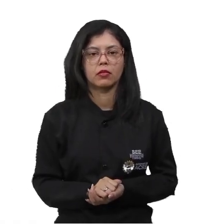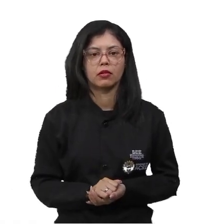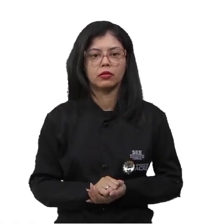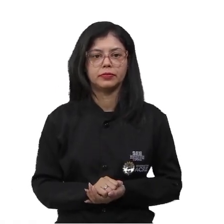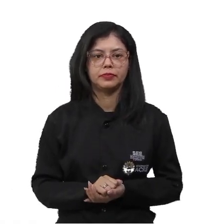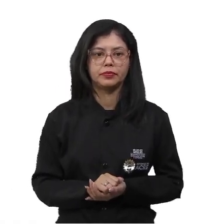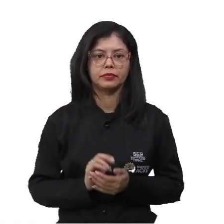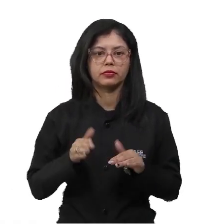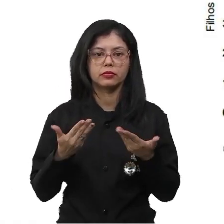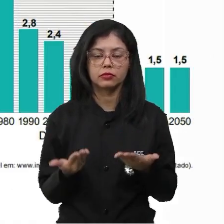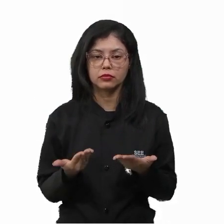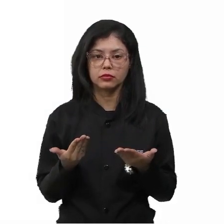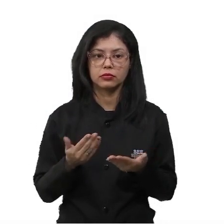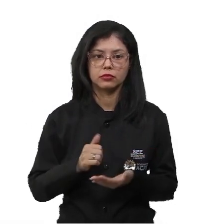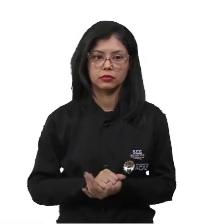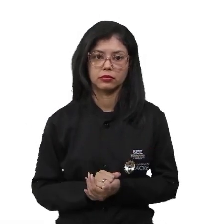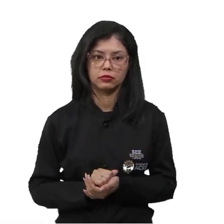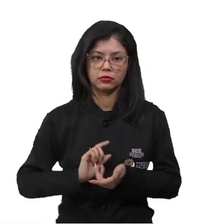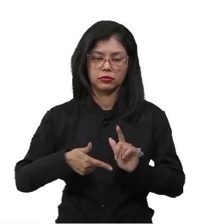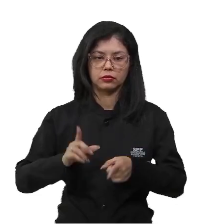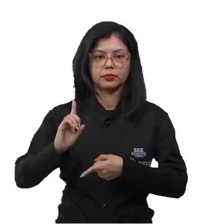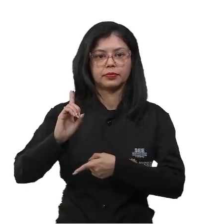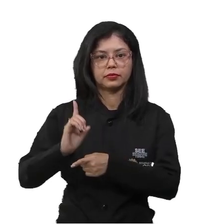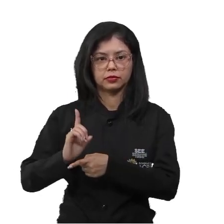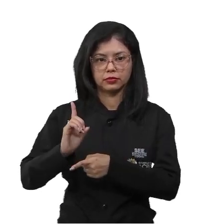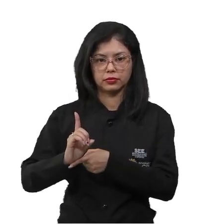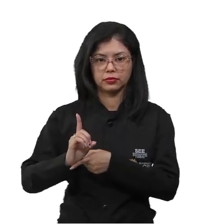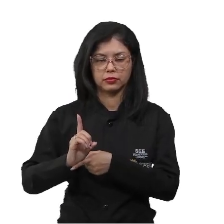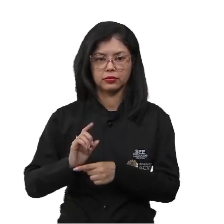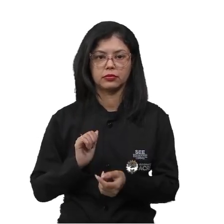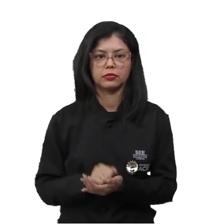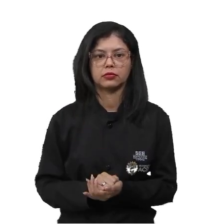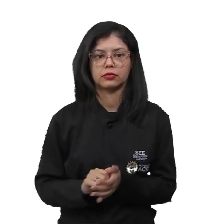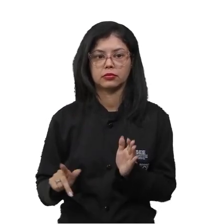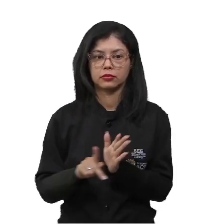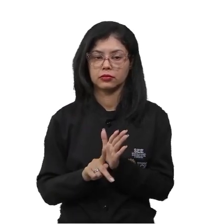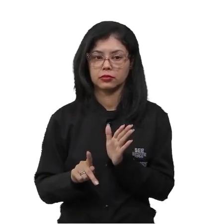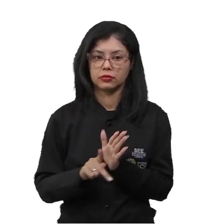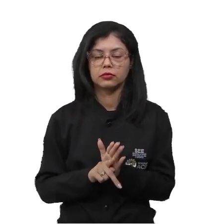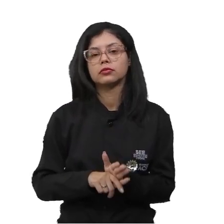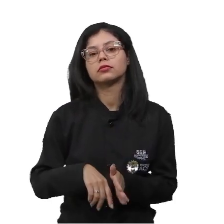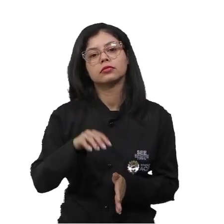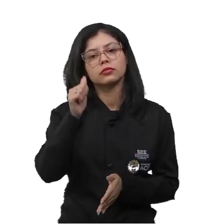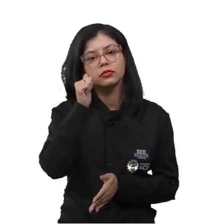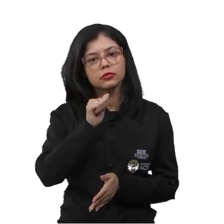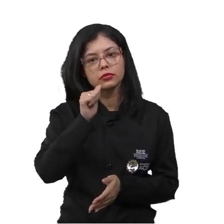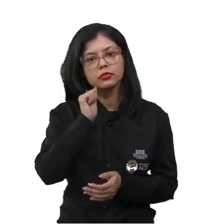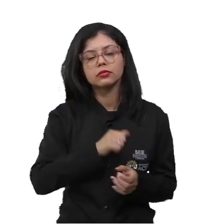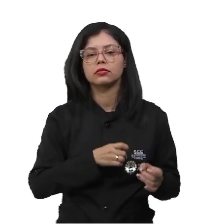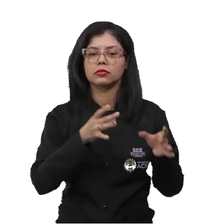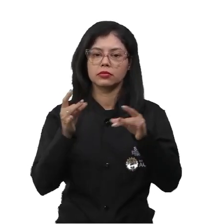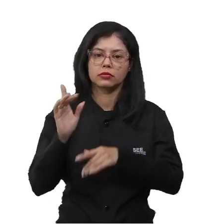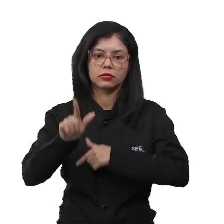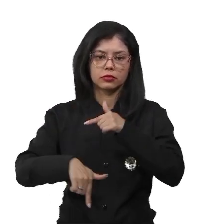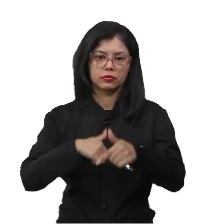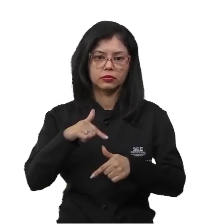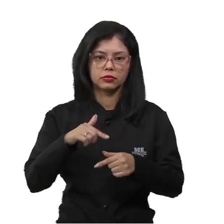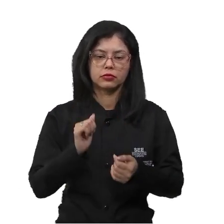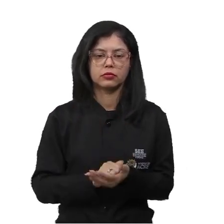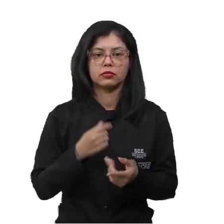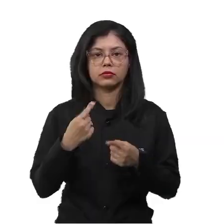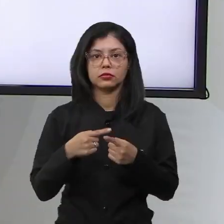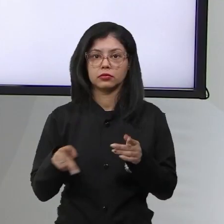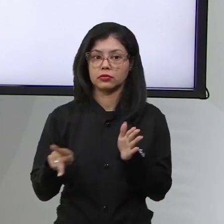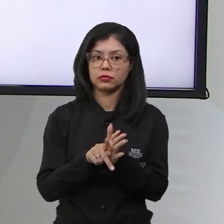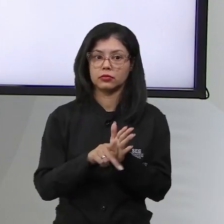observar qual a alternativa correta está expressa na letra D, participação feminina no mercado de trabalho, porque